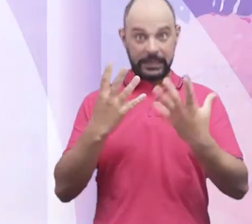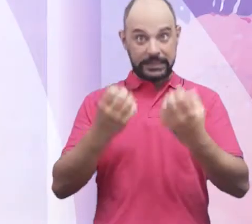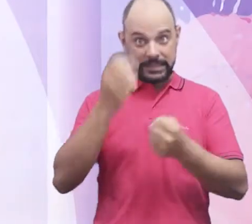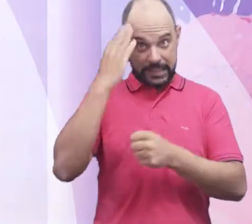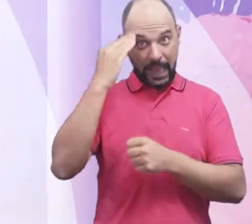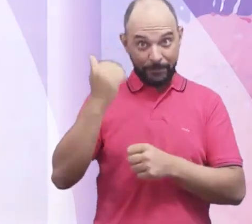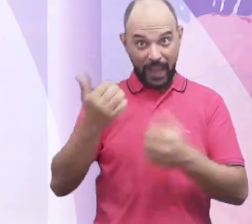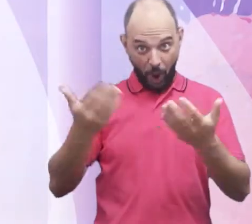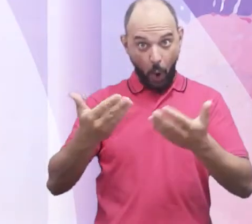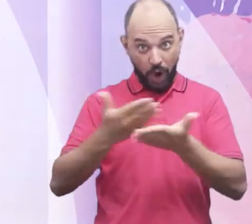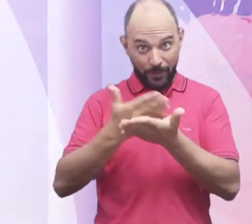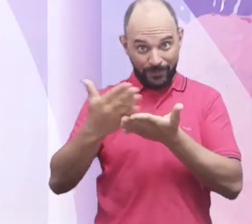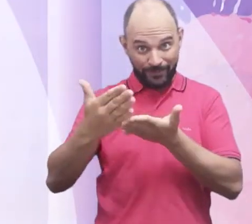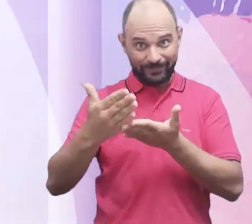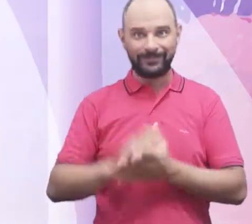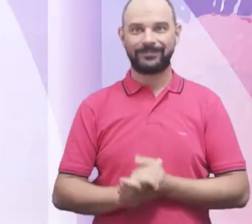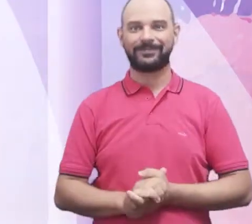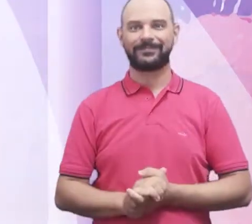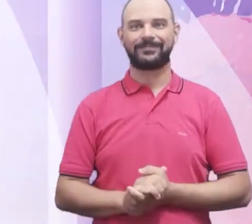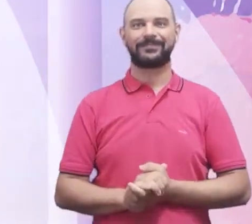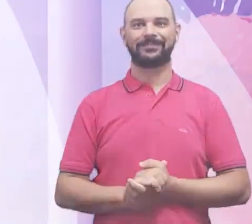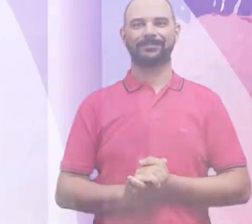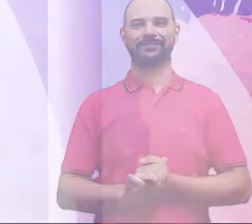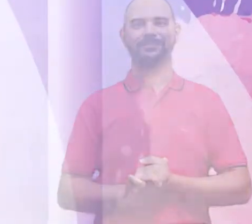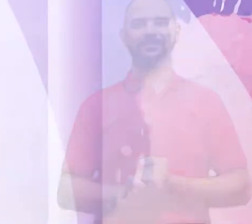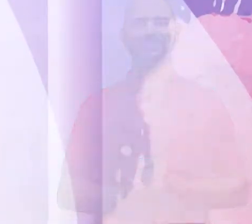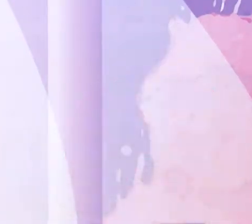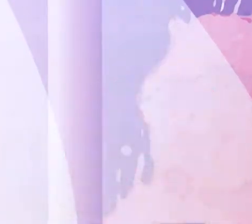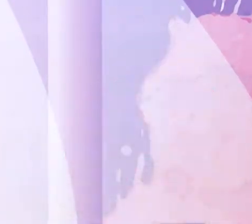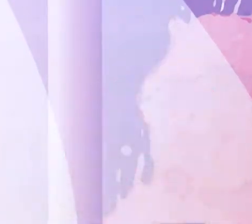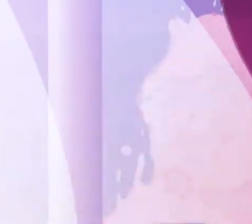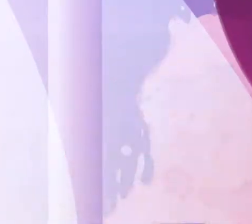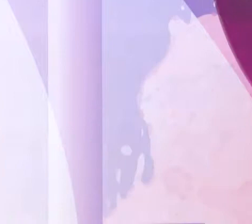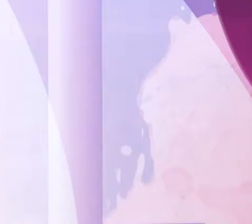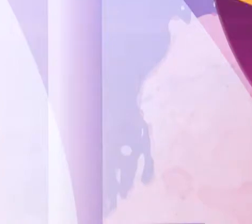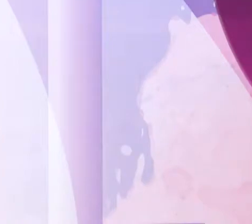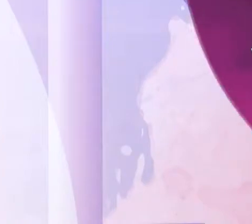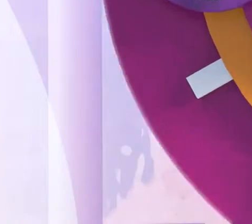Vamos saber de tudo isso a partir de agora!